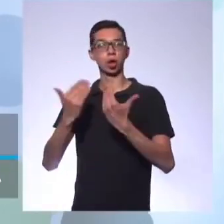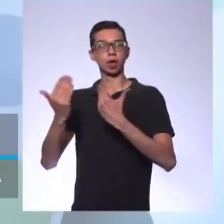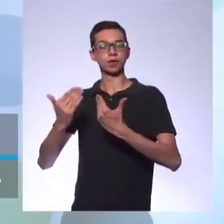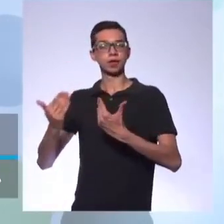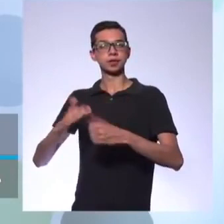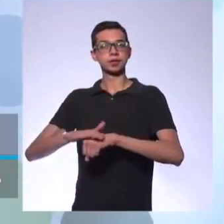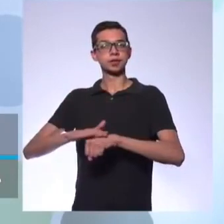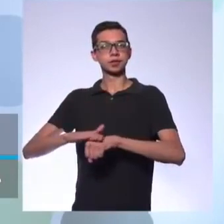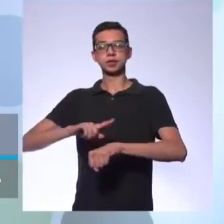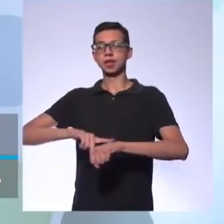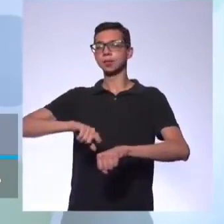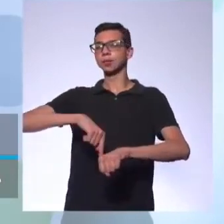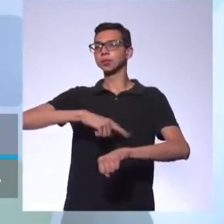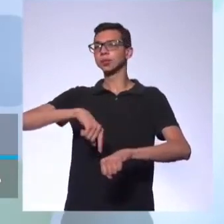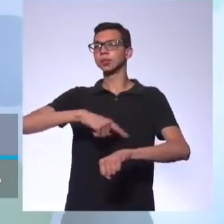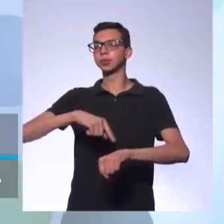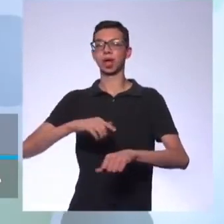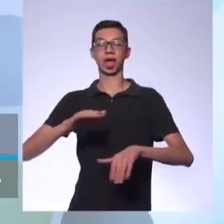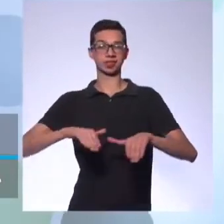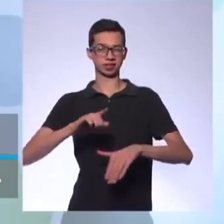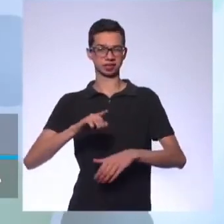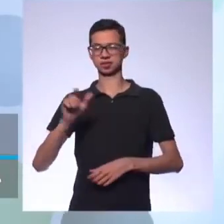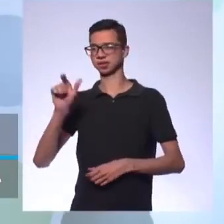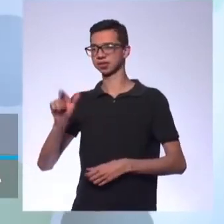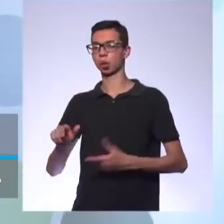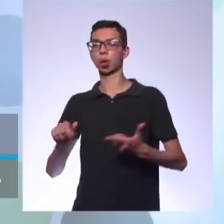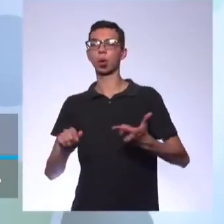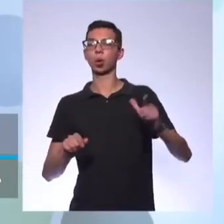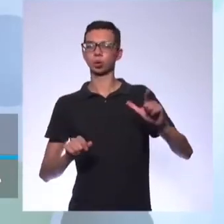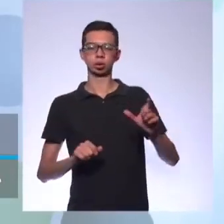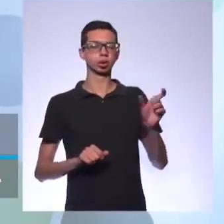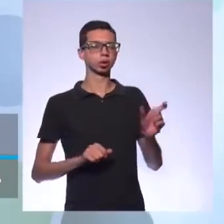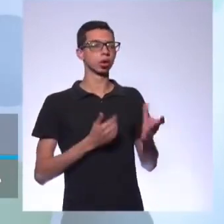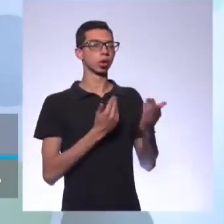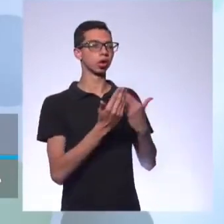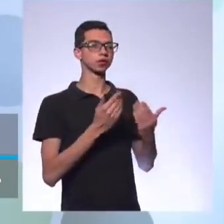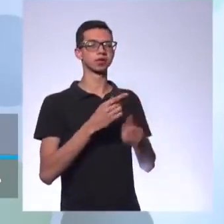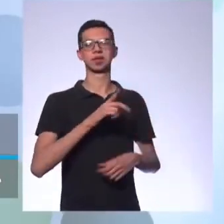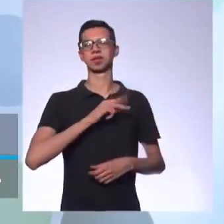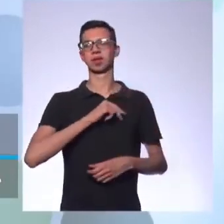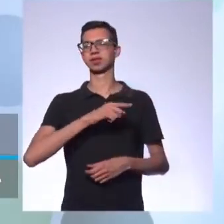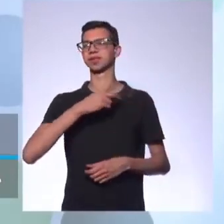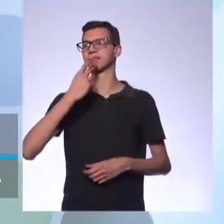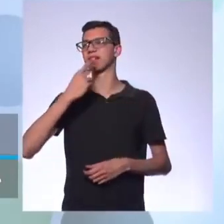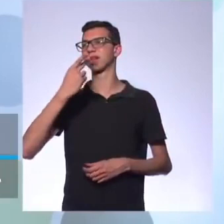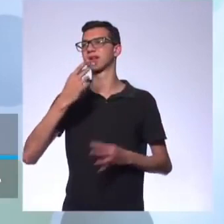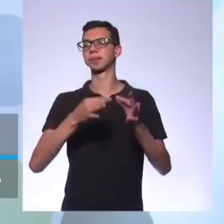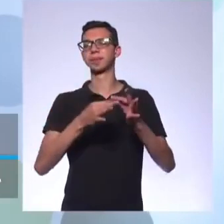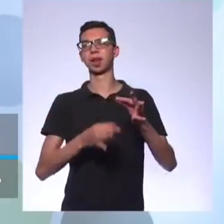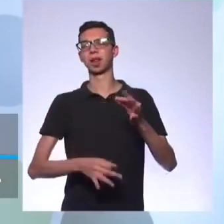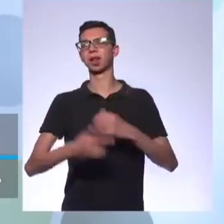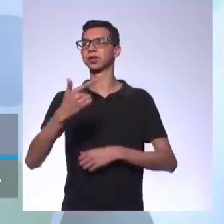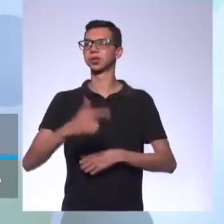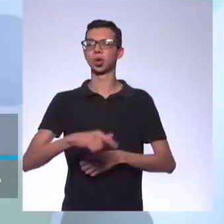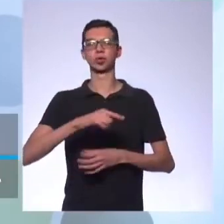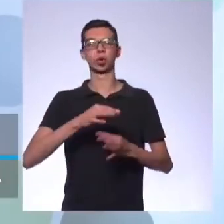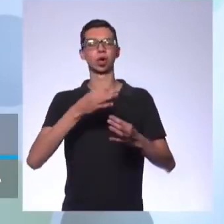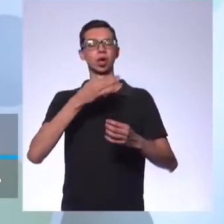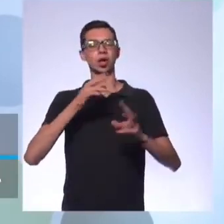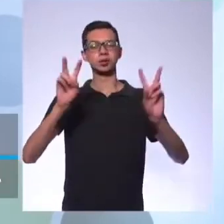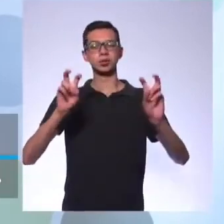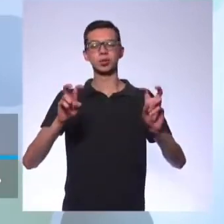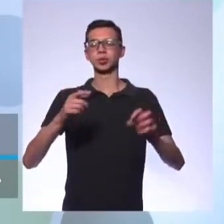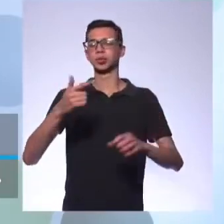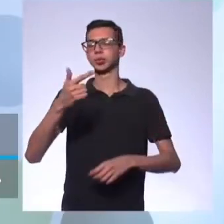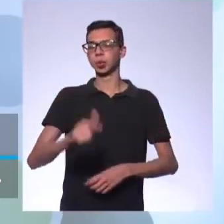que a gente conversa, fala, nossa, a pessoa não para de falar, porque fica repetindo os mesmos assuntos, as mesmas conversas, as mesmas opiniões. E uma outra coisa, a questão de